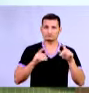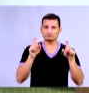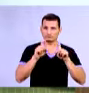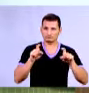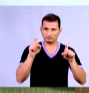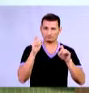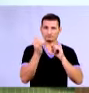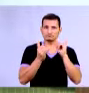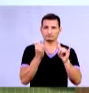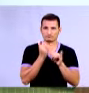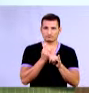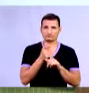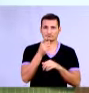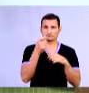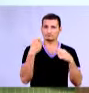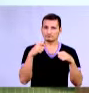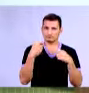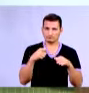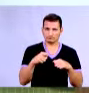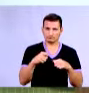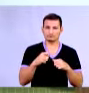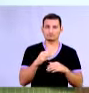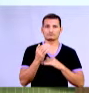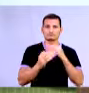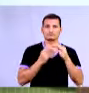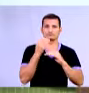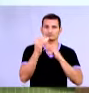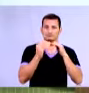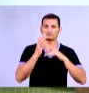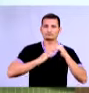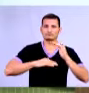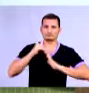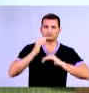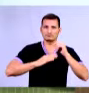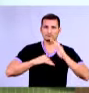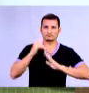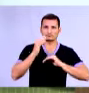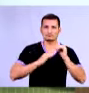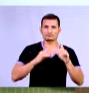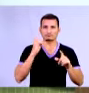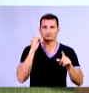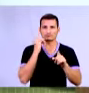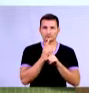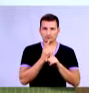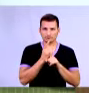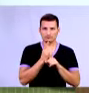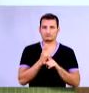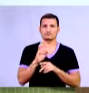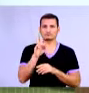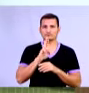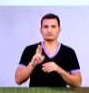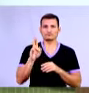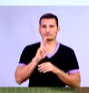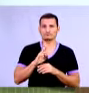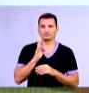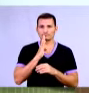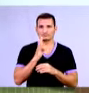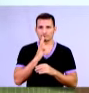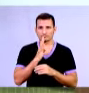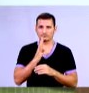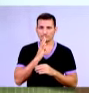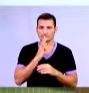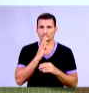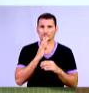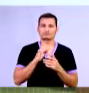para a internet. Você precisa desenvolver a habilidade de encontrar e utilizar conhecimentos disponíveis